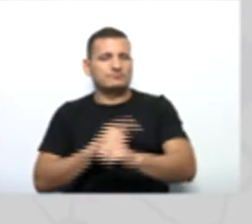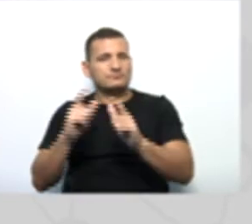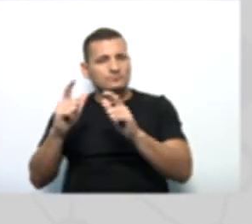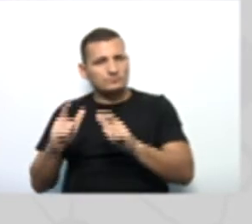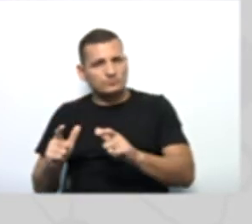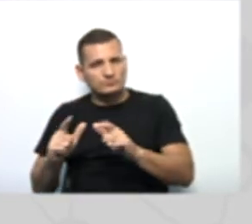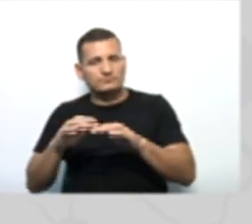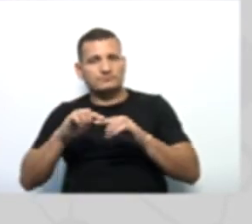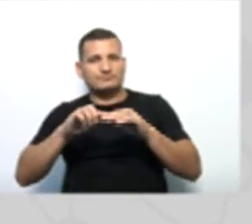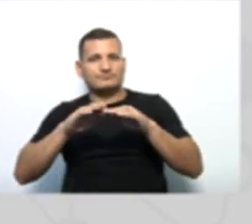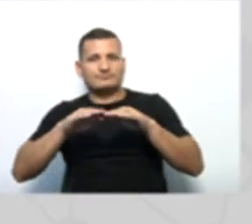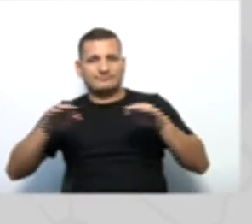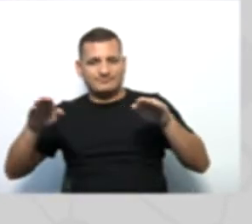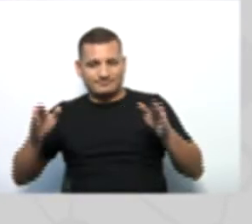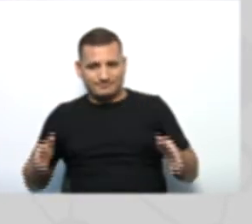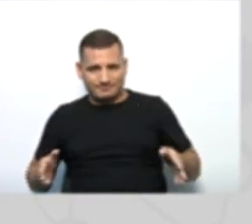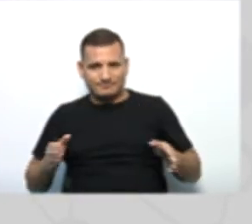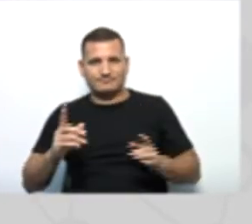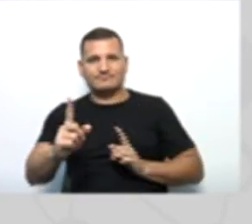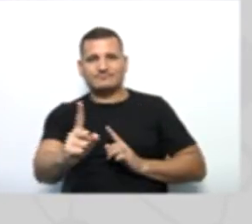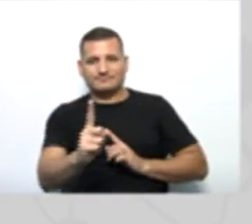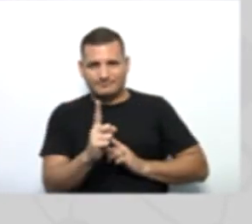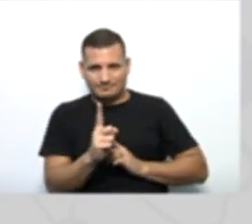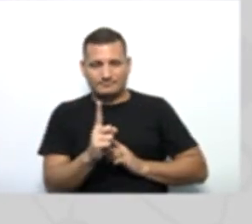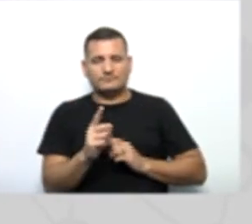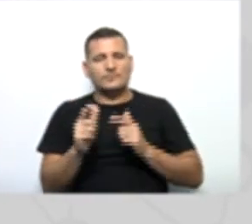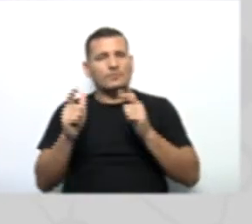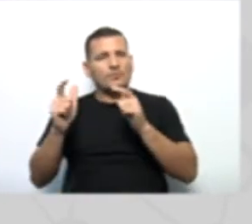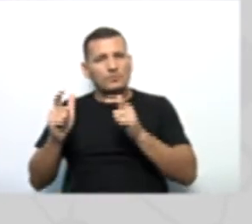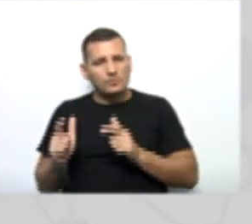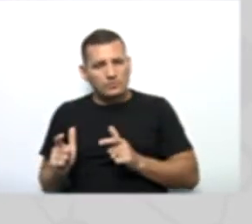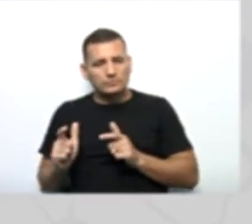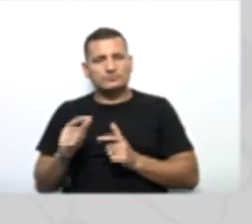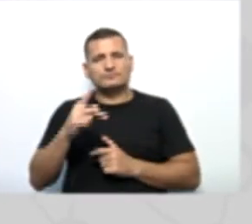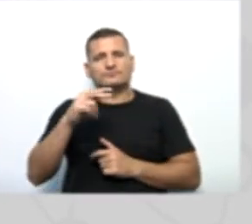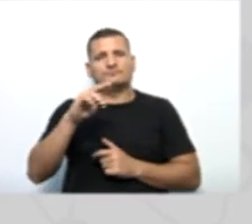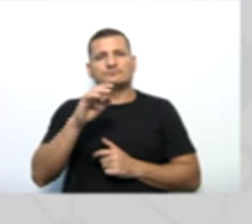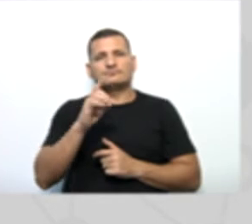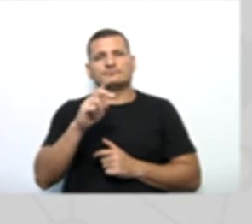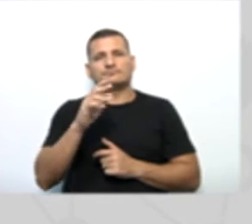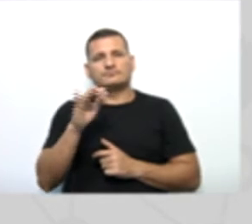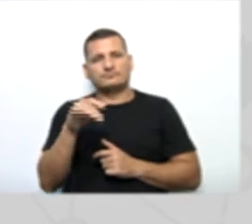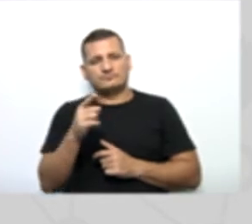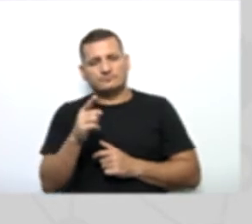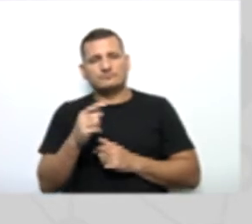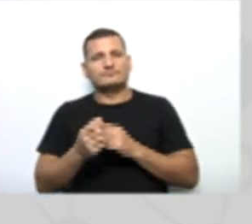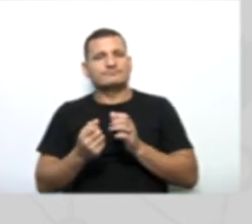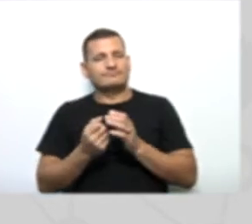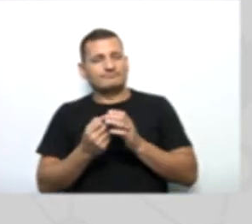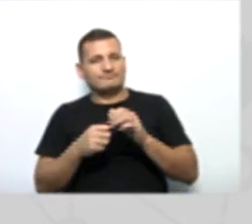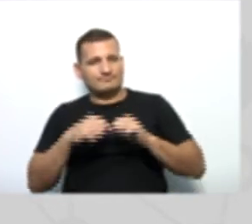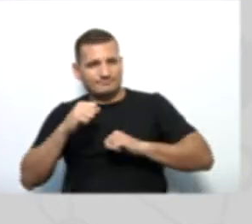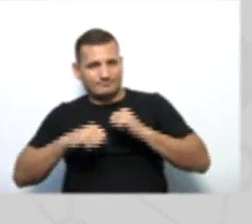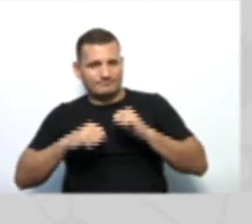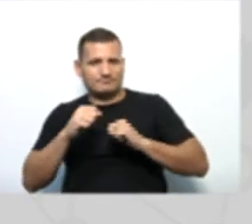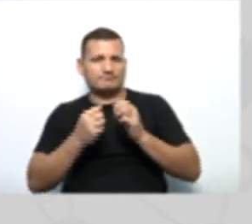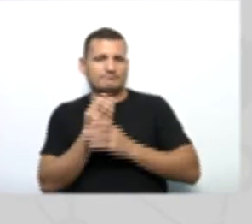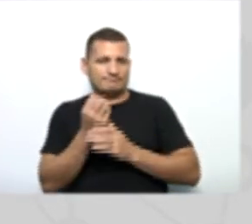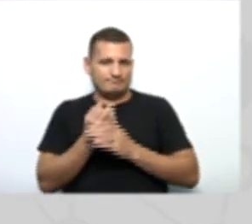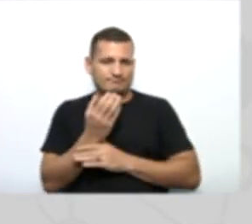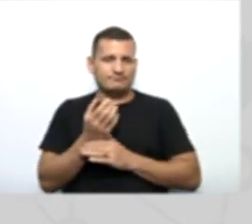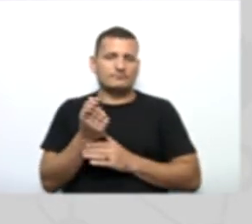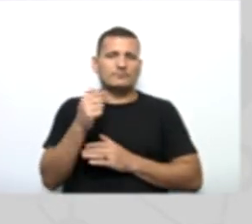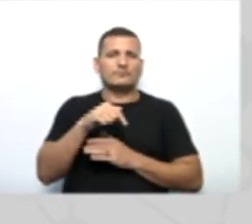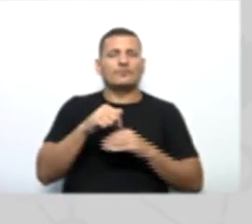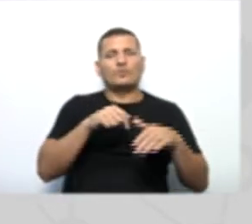recepção, aqui a parte da logística, onde é que fica o pessoal da produção, tá? Onde é que fica aqui a cozinha, o depósito, identifica